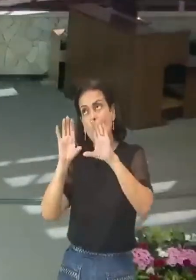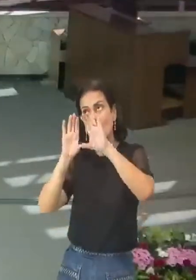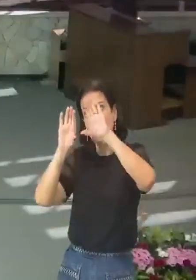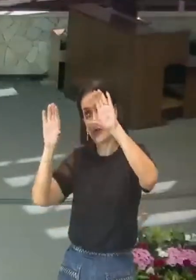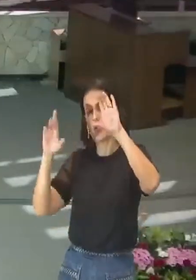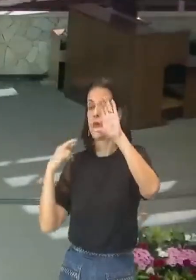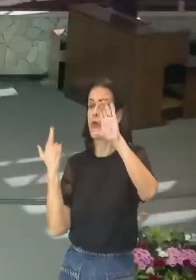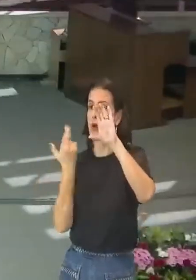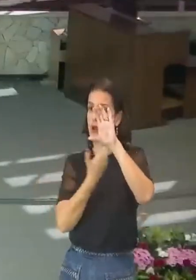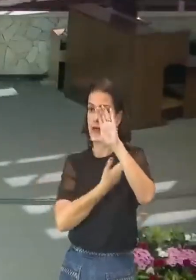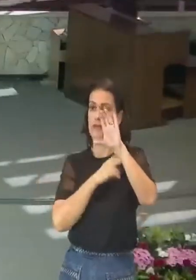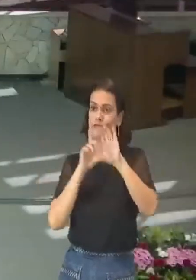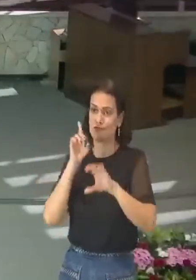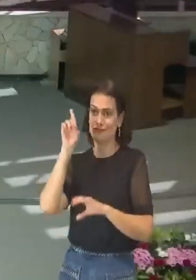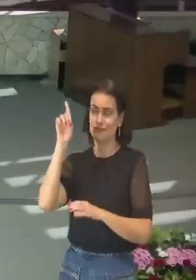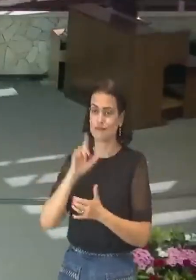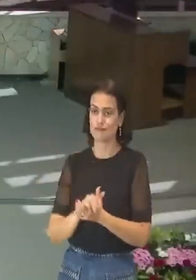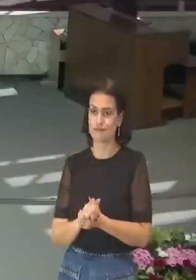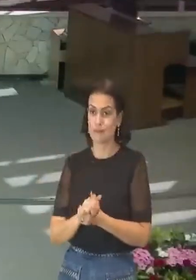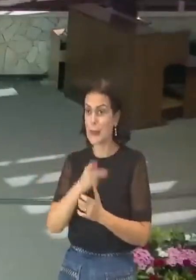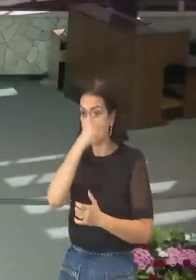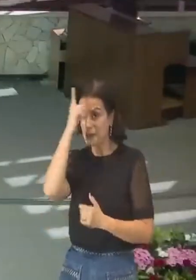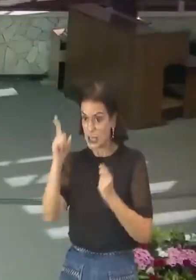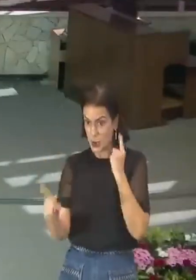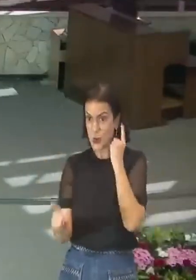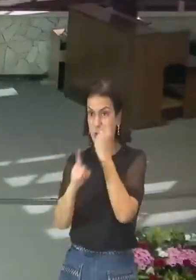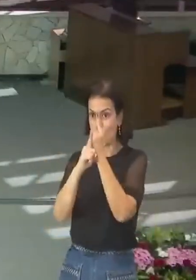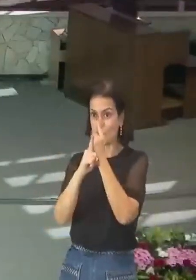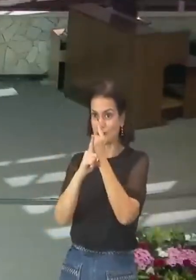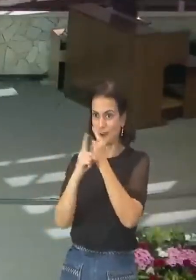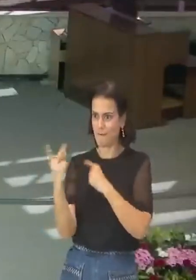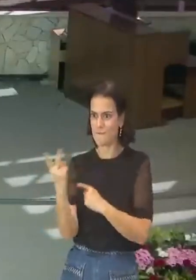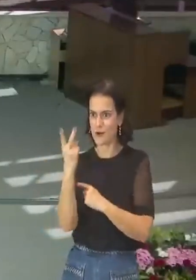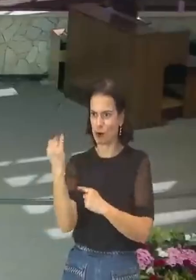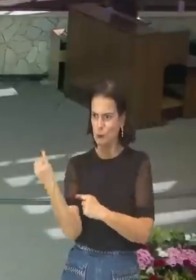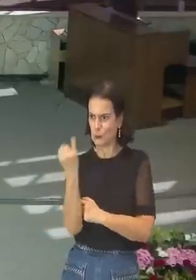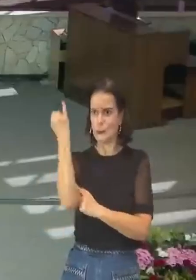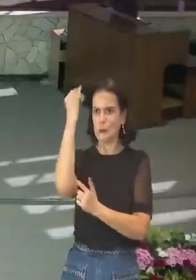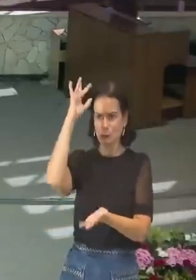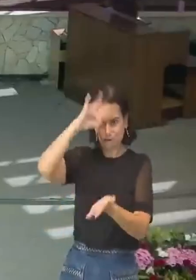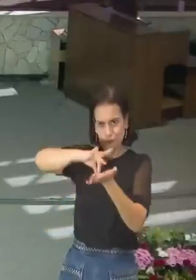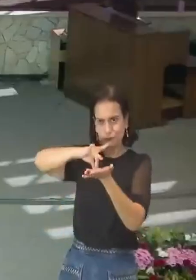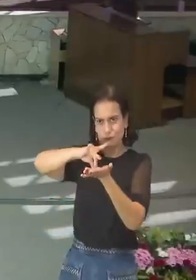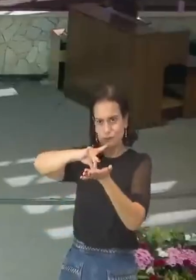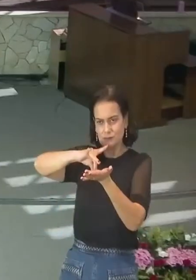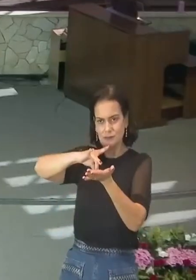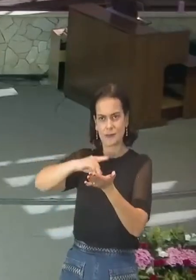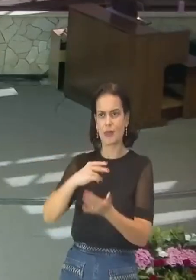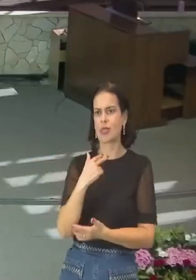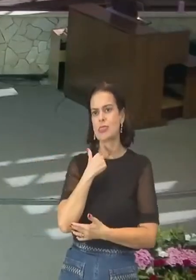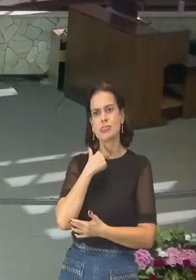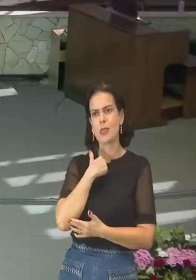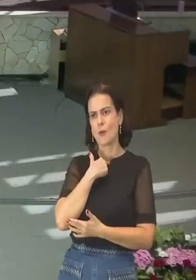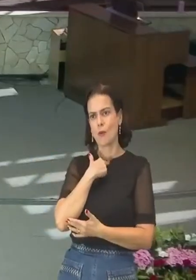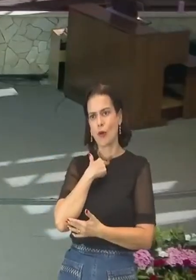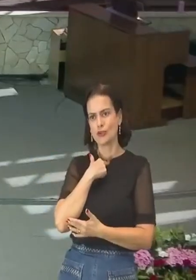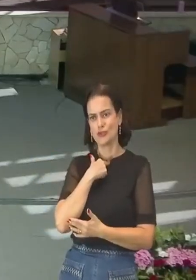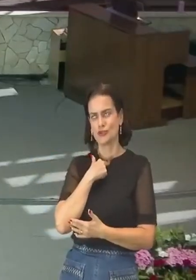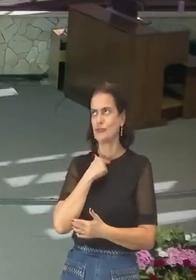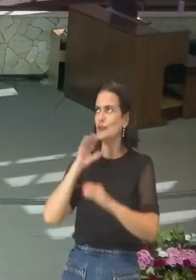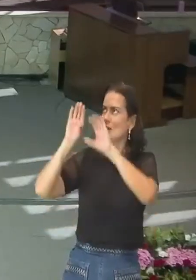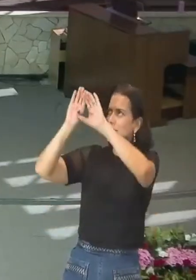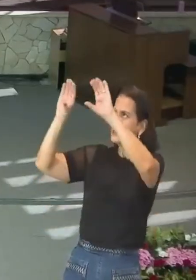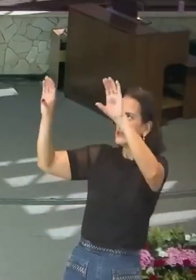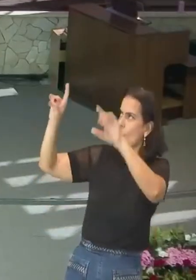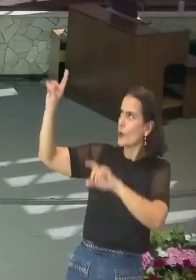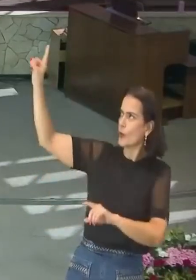Deus. Aquele que encontra este valor tão precioso, não pode colocar um pé lá no